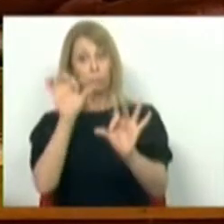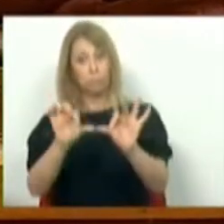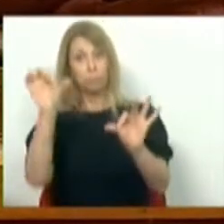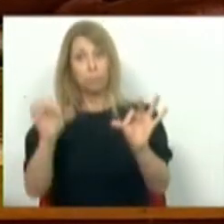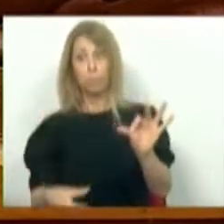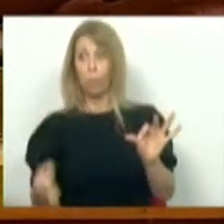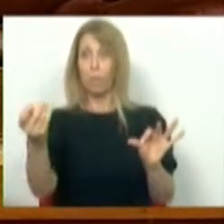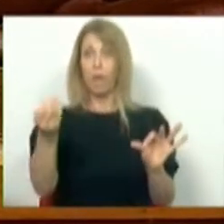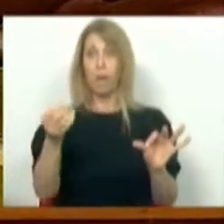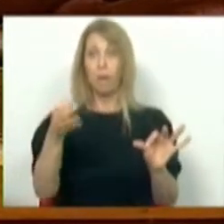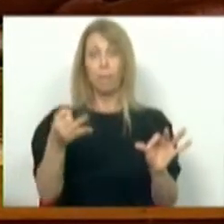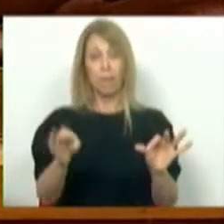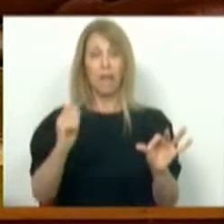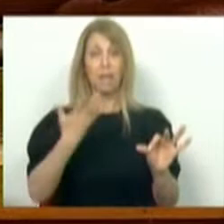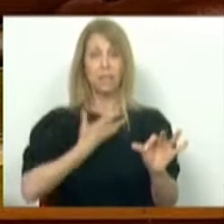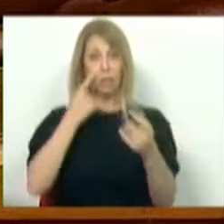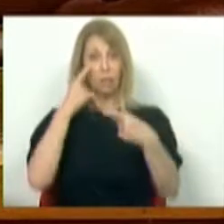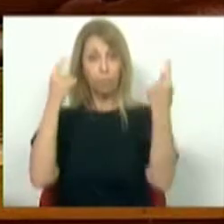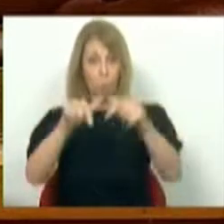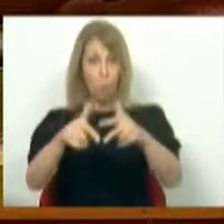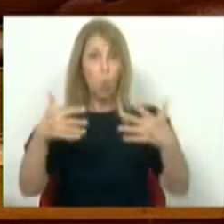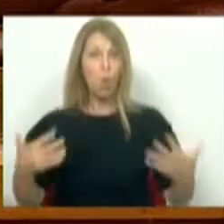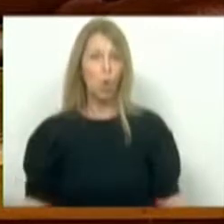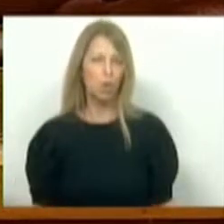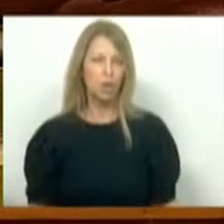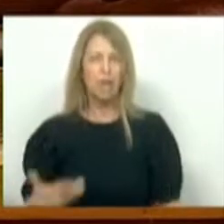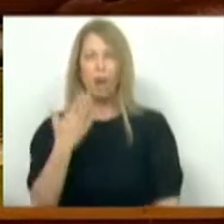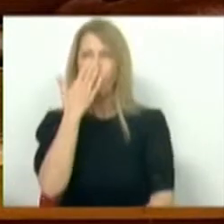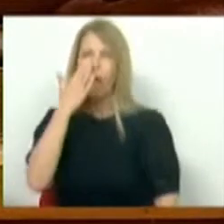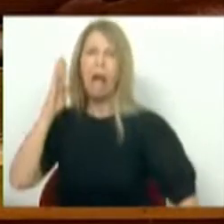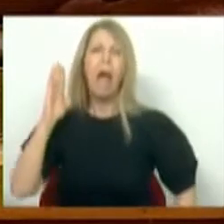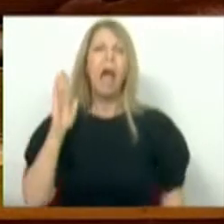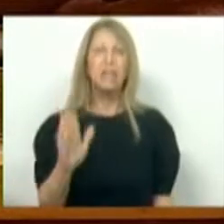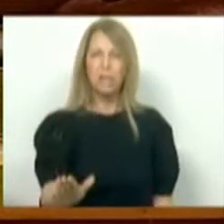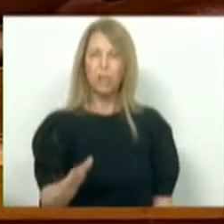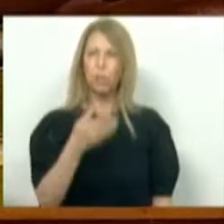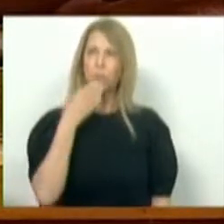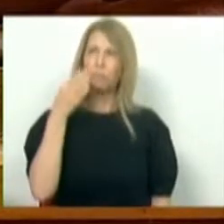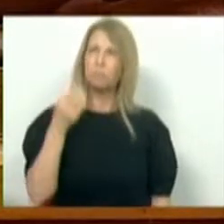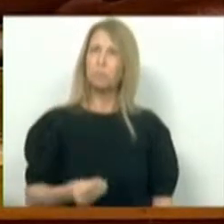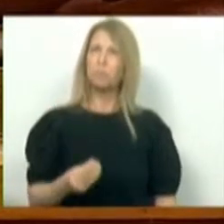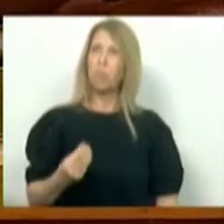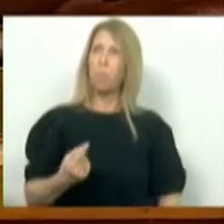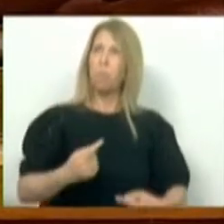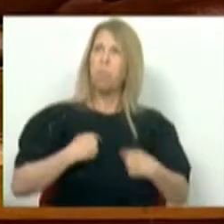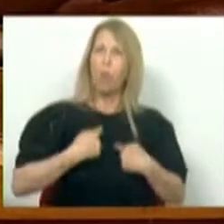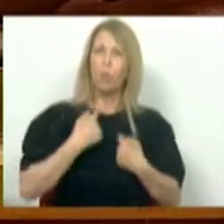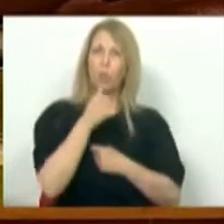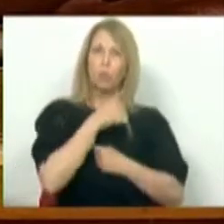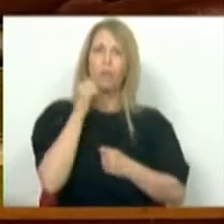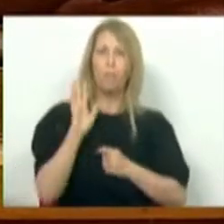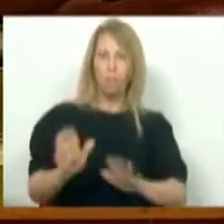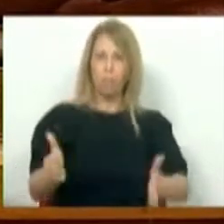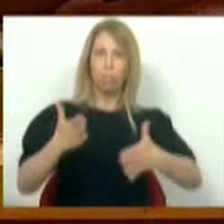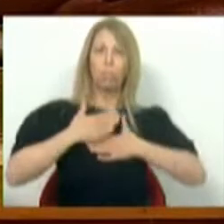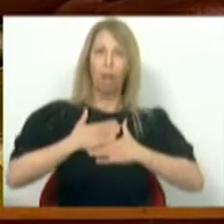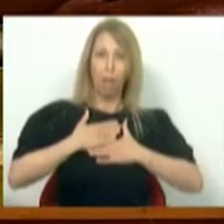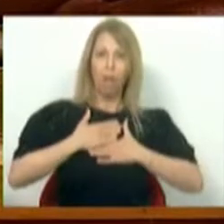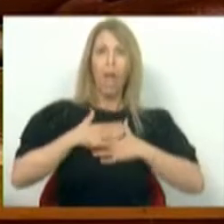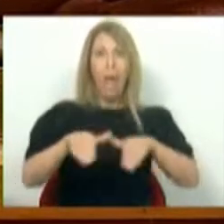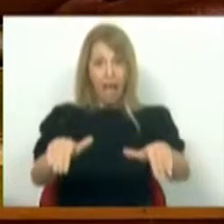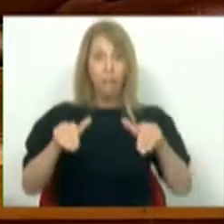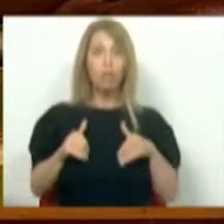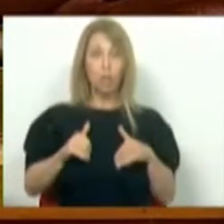hoje, será um ato de masoquismo abster-se nesta moção de censura, que é uma moção de censura à